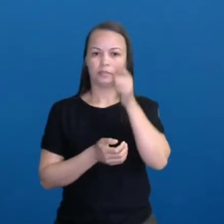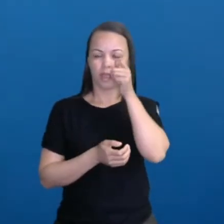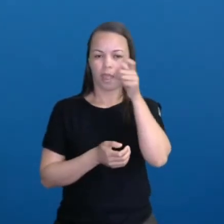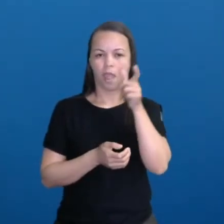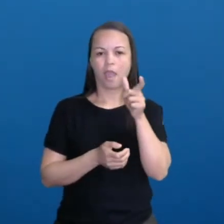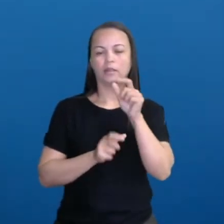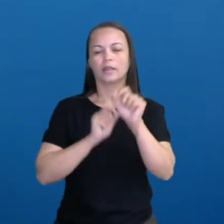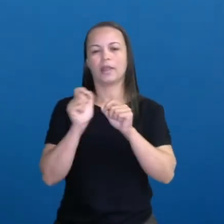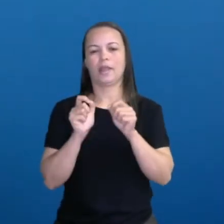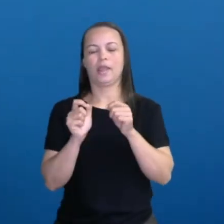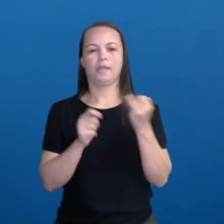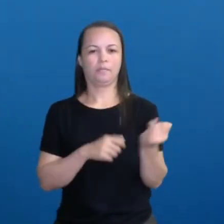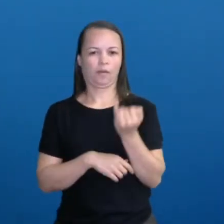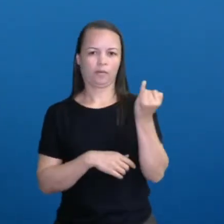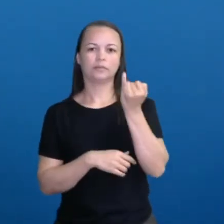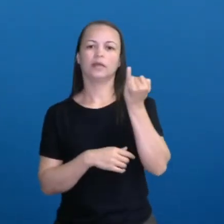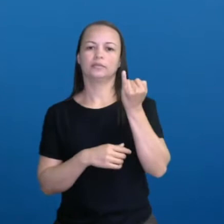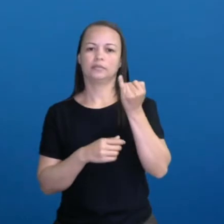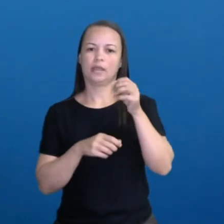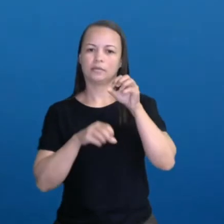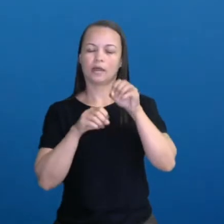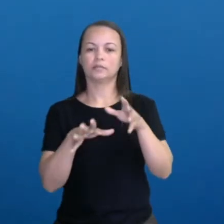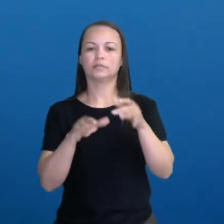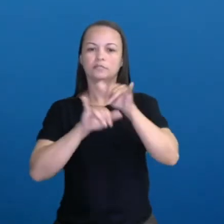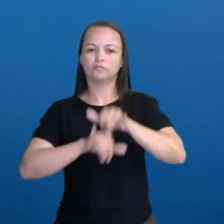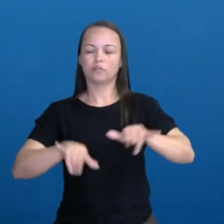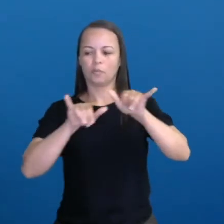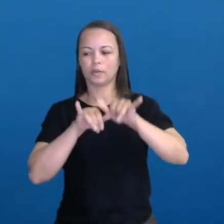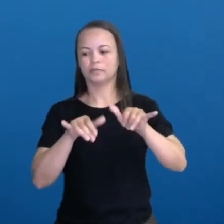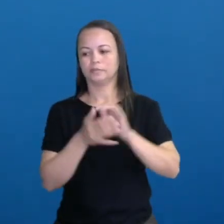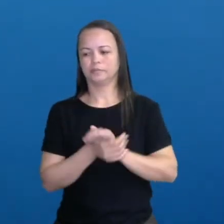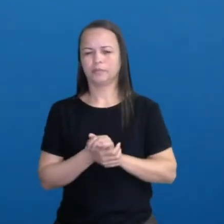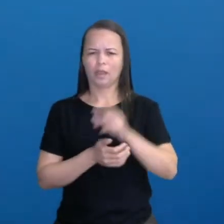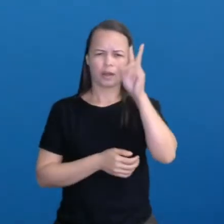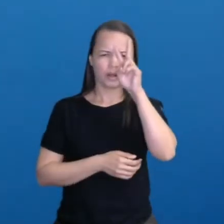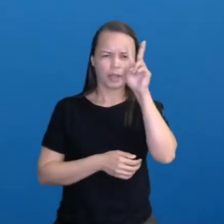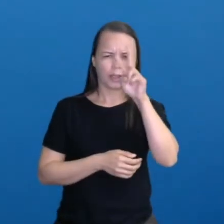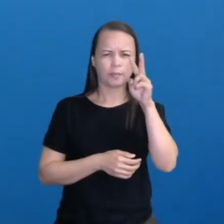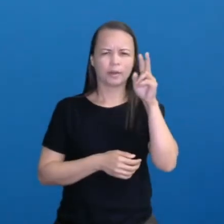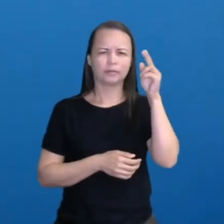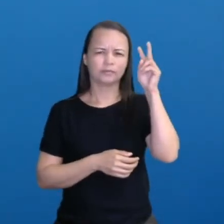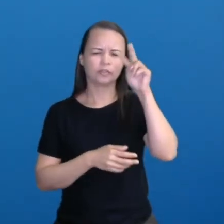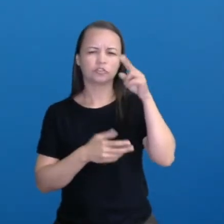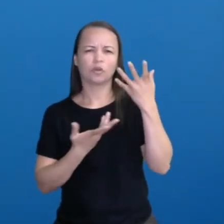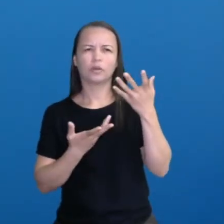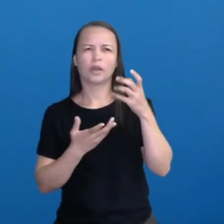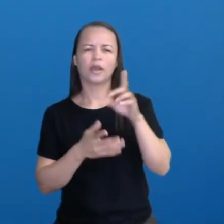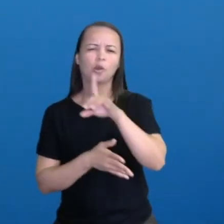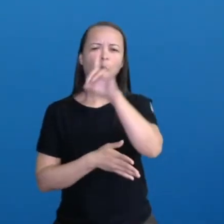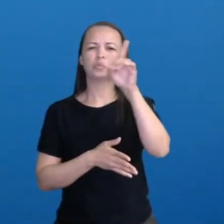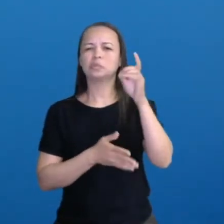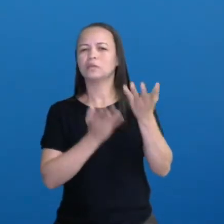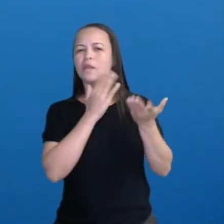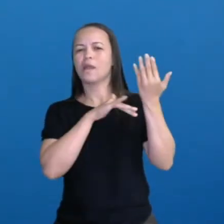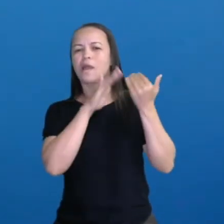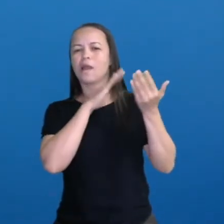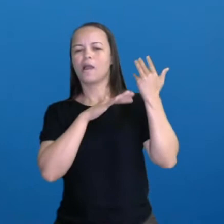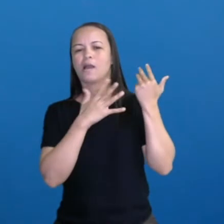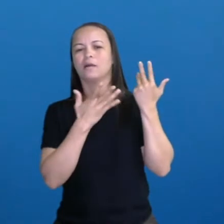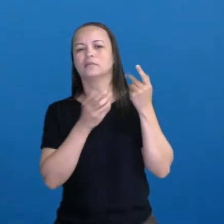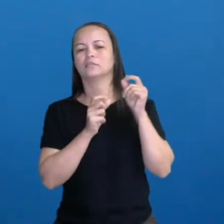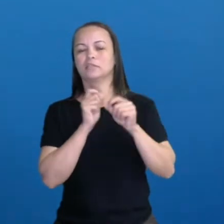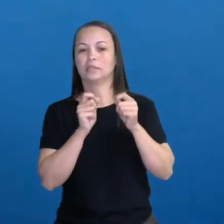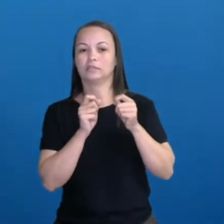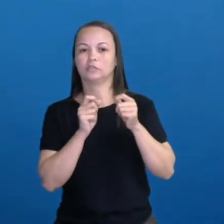são importantíssimas. E aí a gente não poderia deixar de falar desse finalzinho. Lembra da nossa historinha lá? Era uma vez a introdução